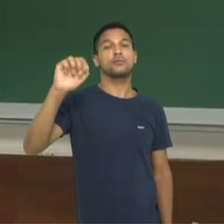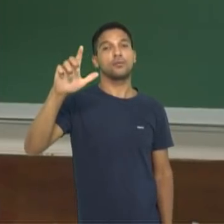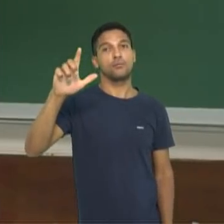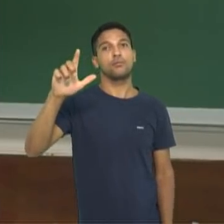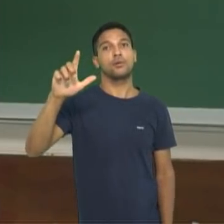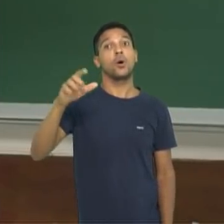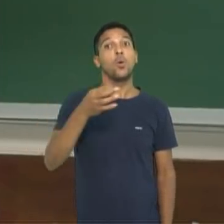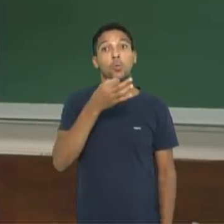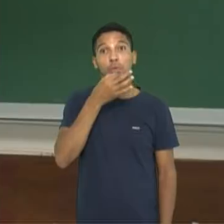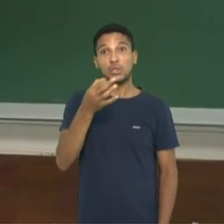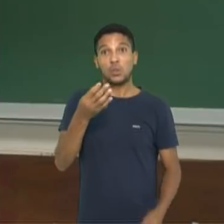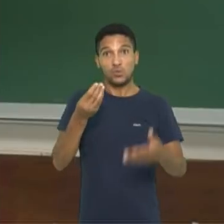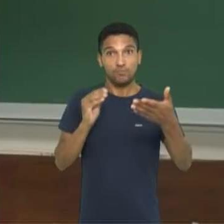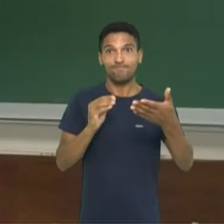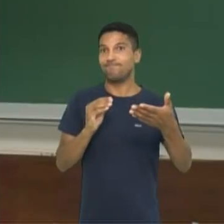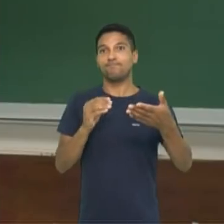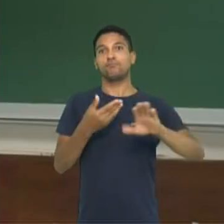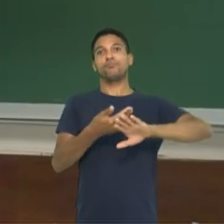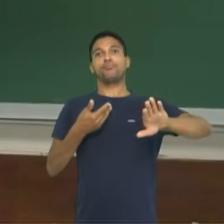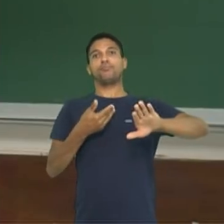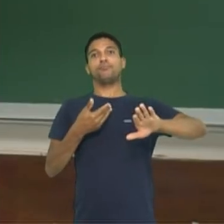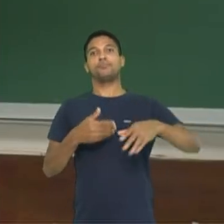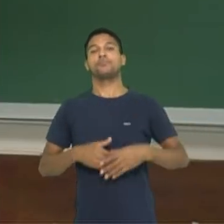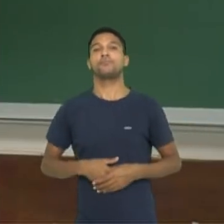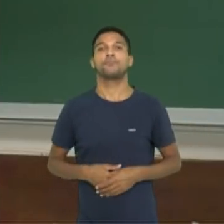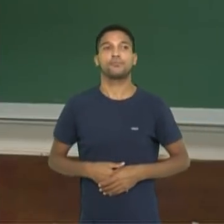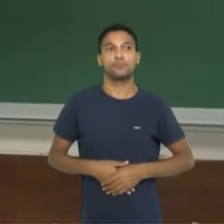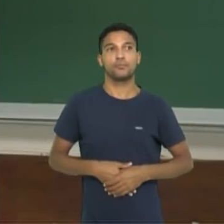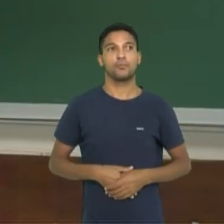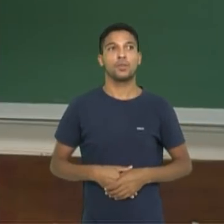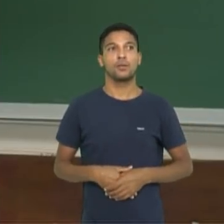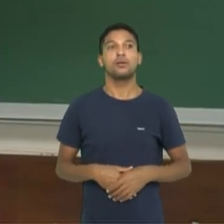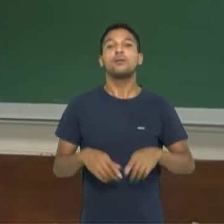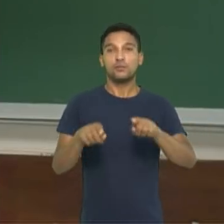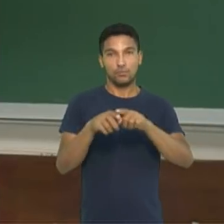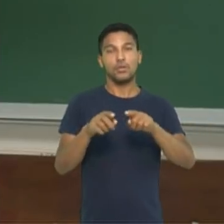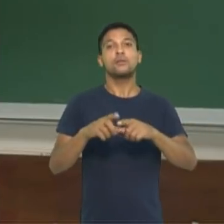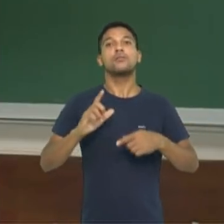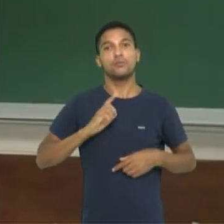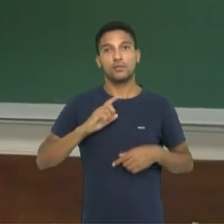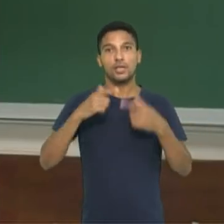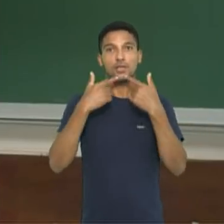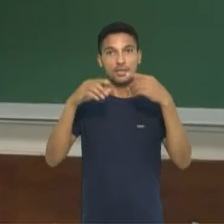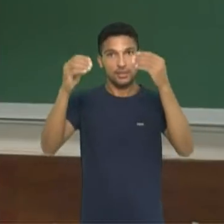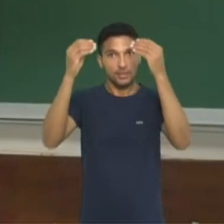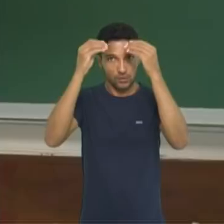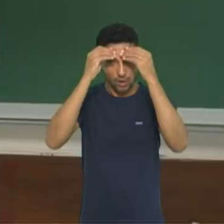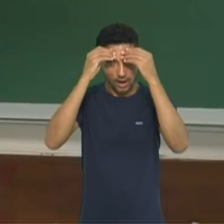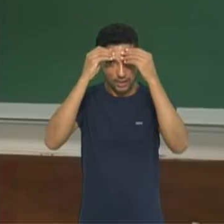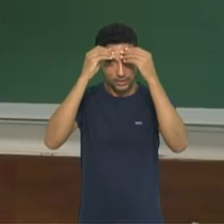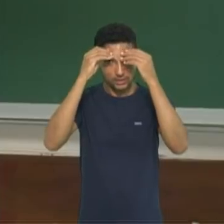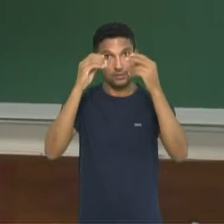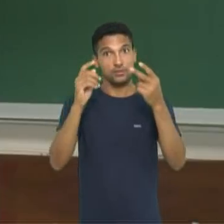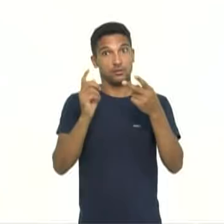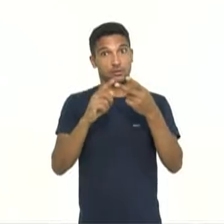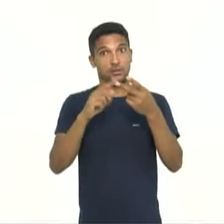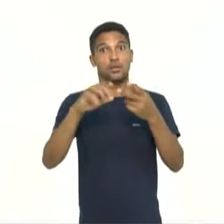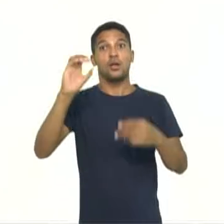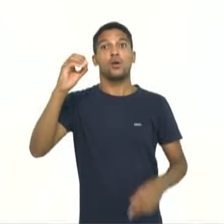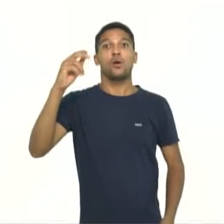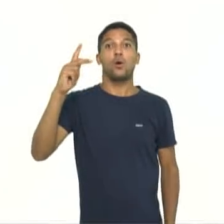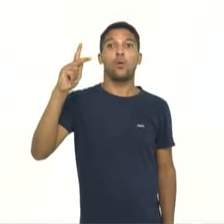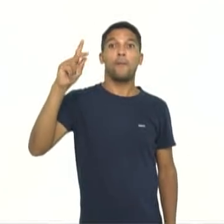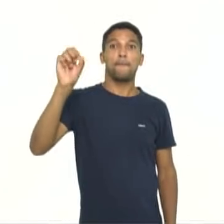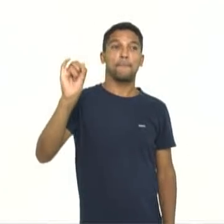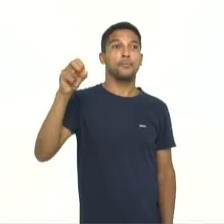que podem, sim, ser opinativas, ou seja, trazer a opinião da pessoa que elaborou, né? Então,